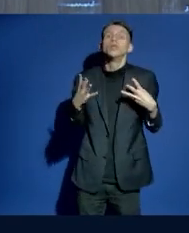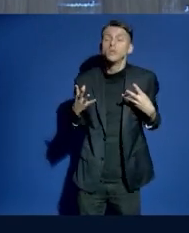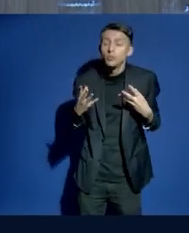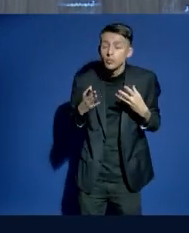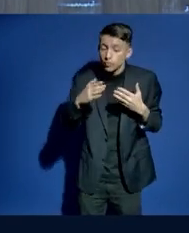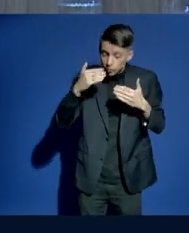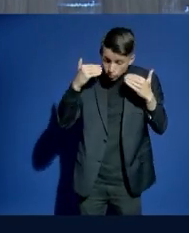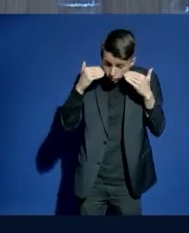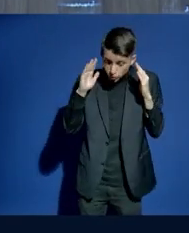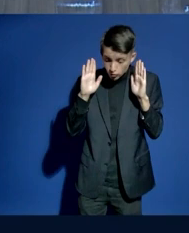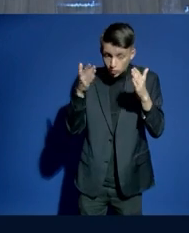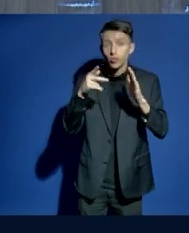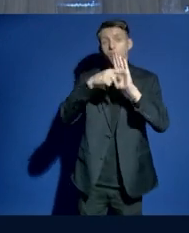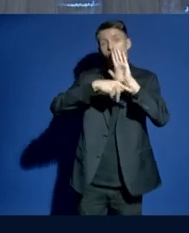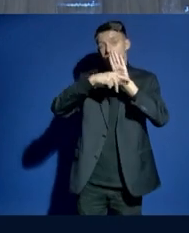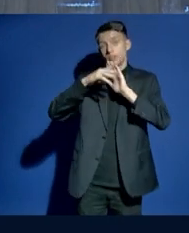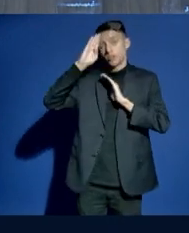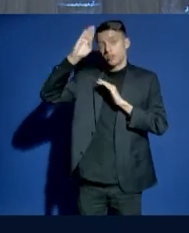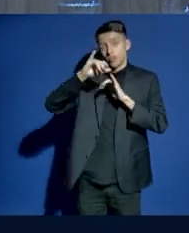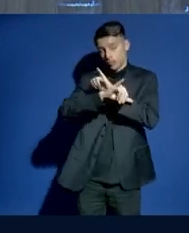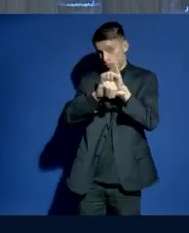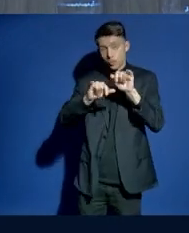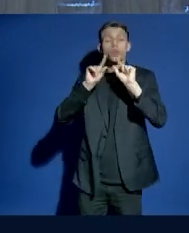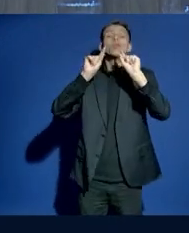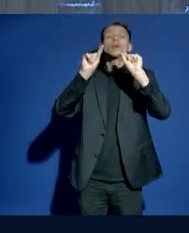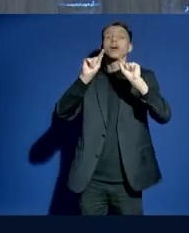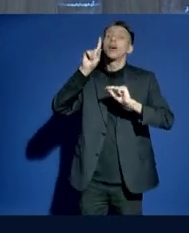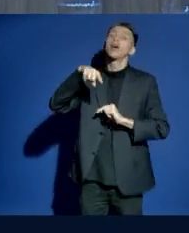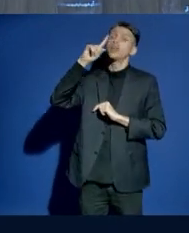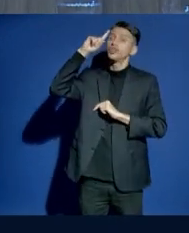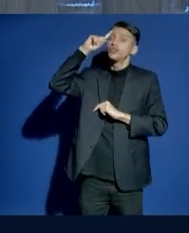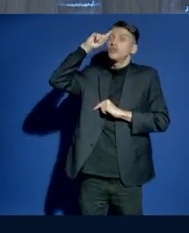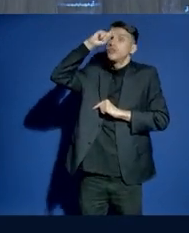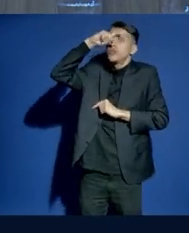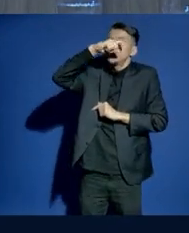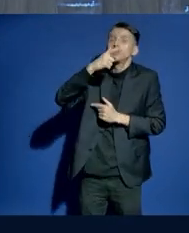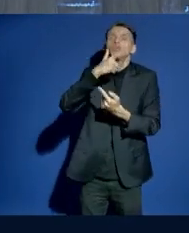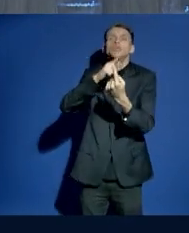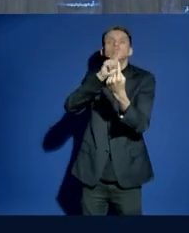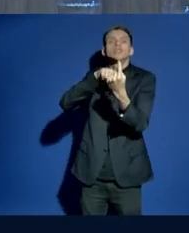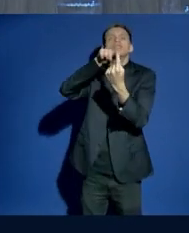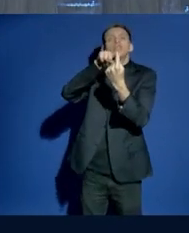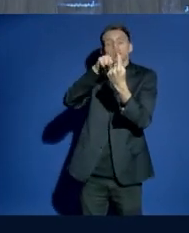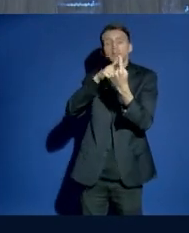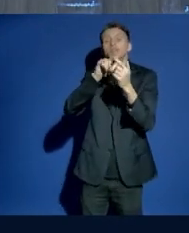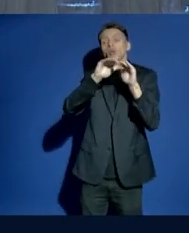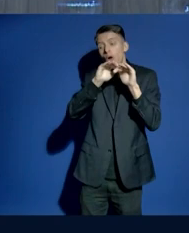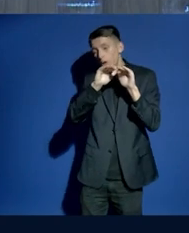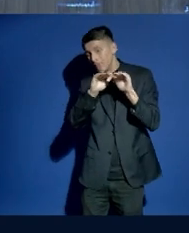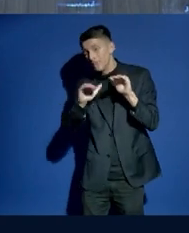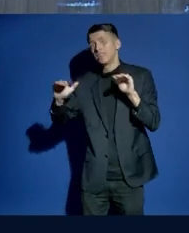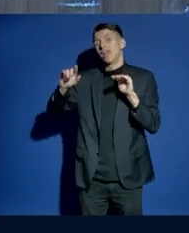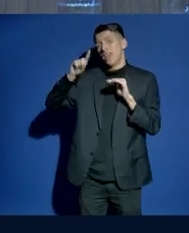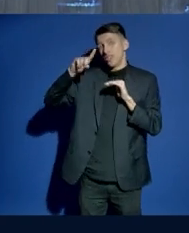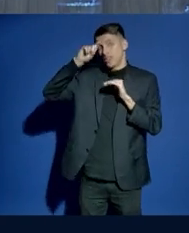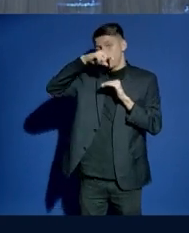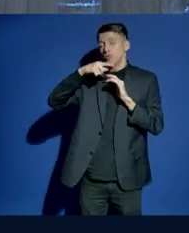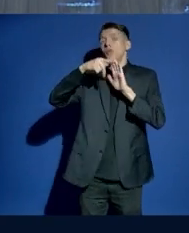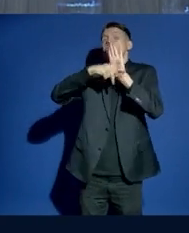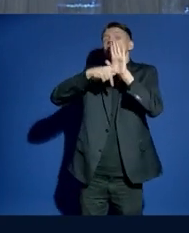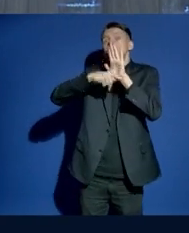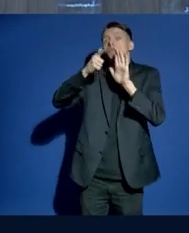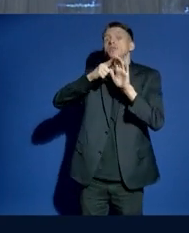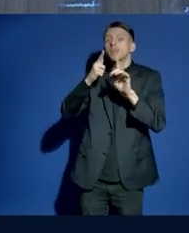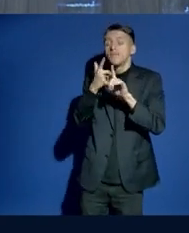e acho que a principal lição é que que é muito difícil de de atingir a instabilidade eh do projeto